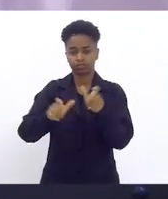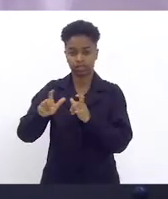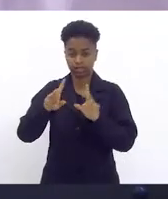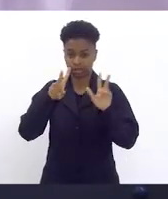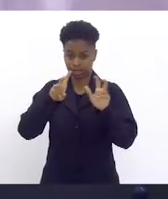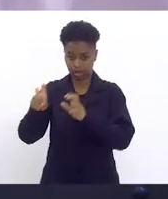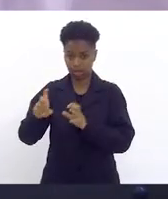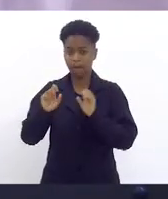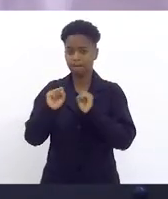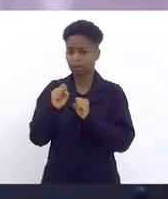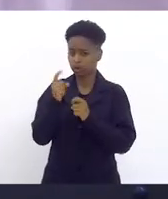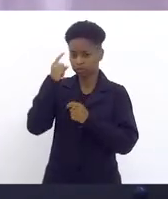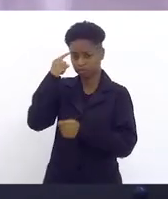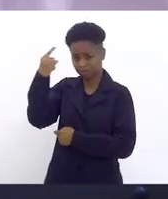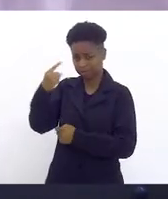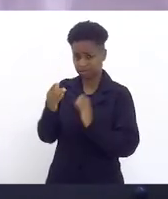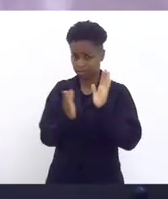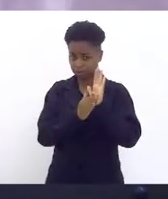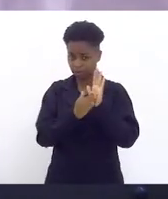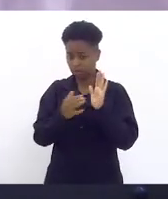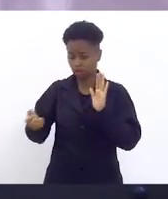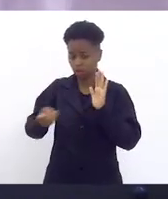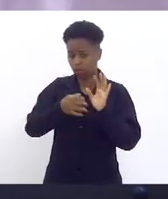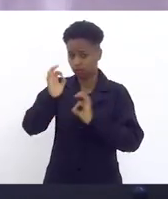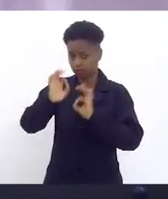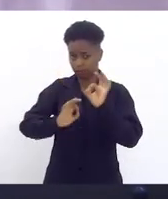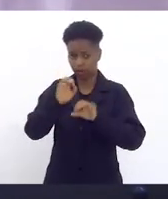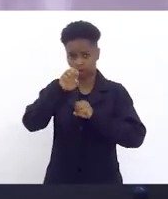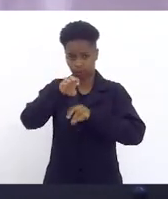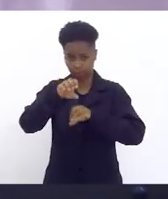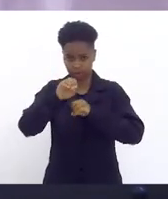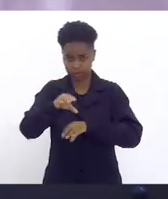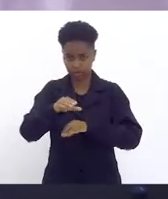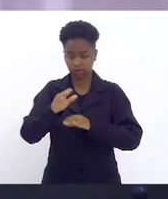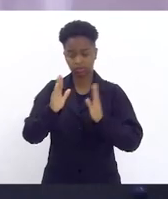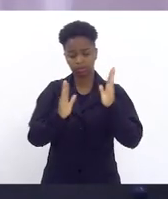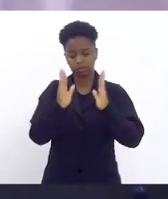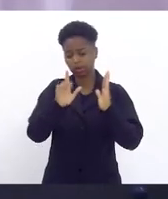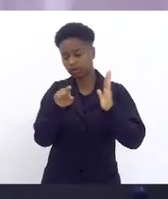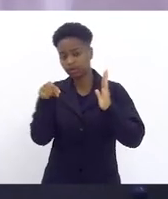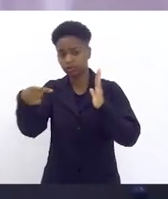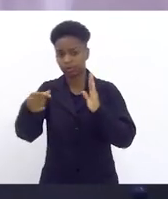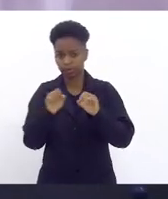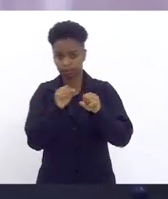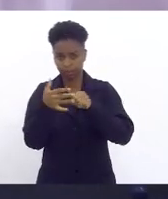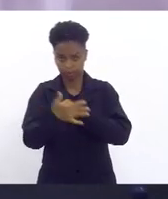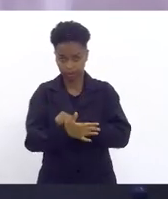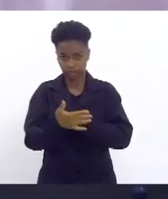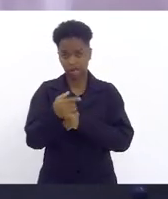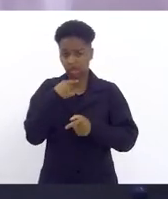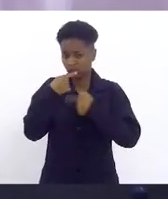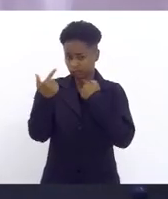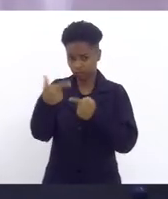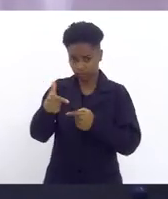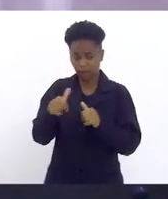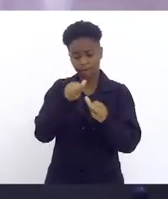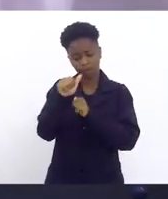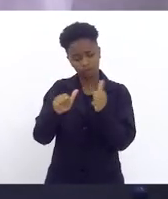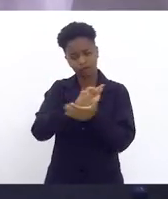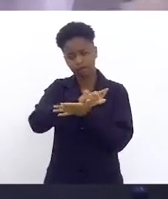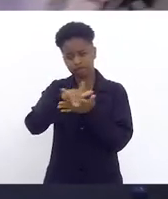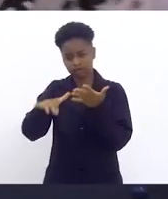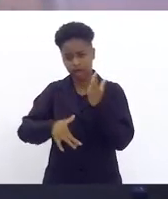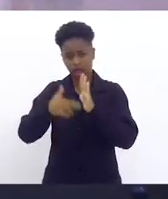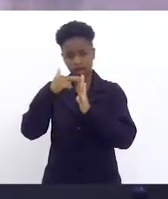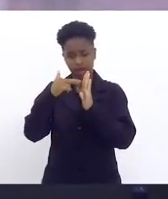nos questionar se a proposta para o novo plano de educação após o período pandêmico que sem dúvidas modificou diversas